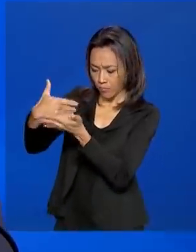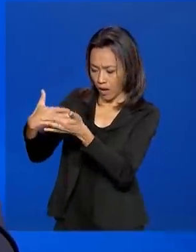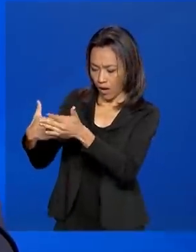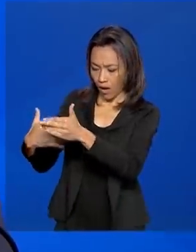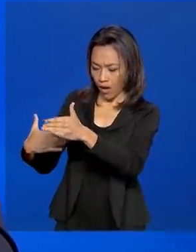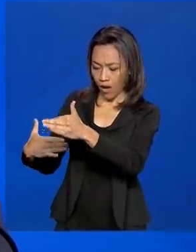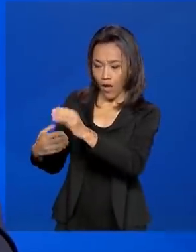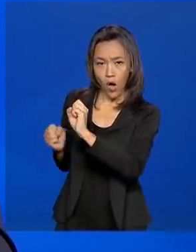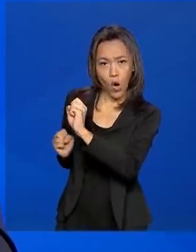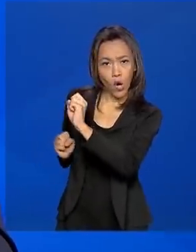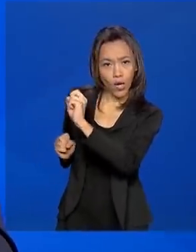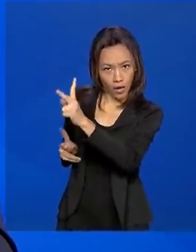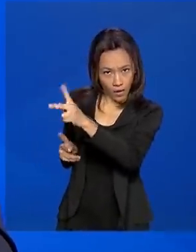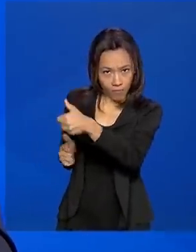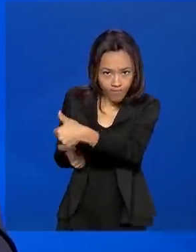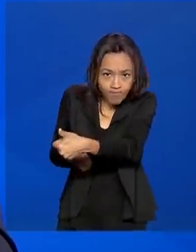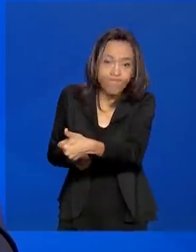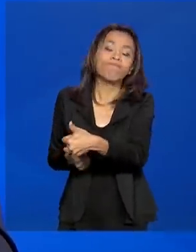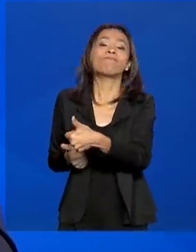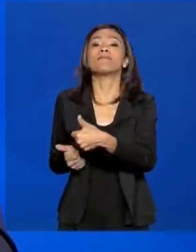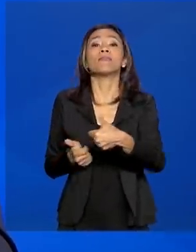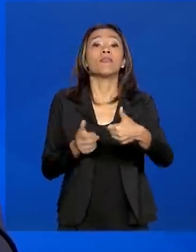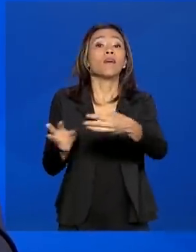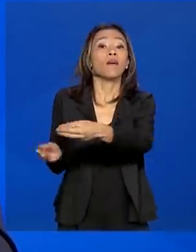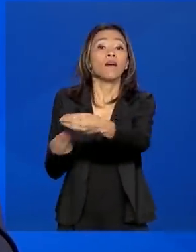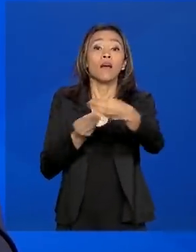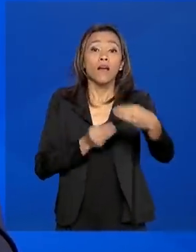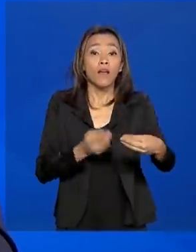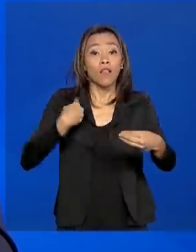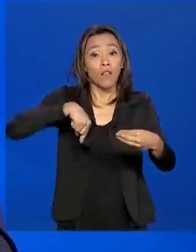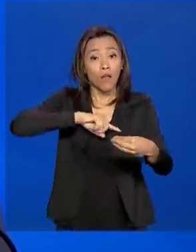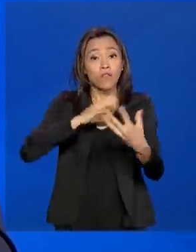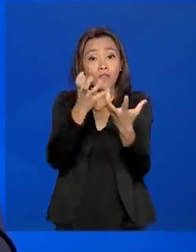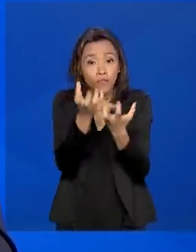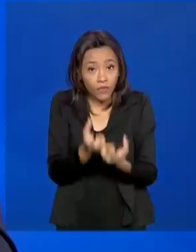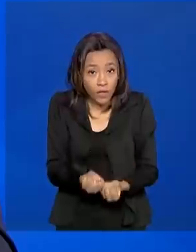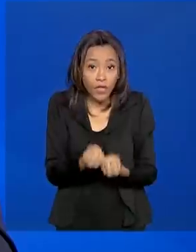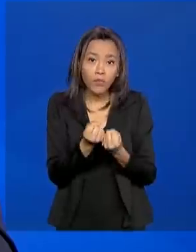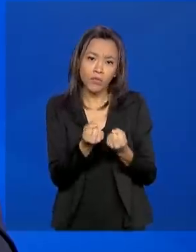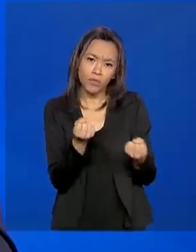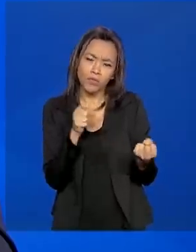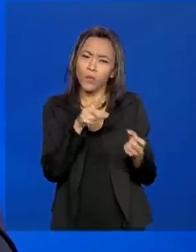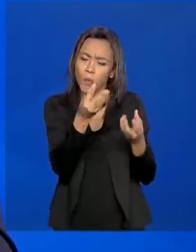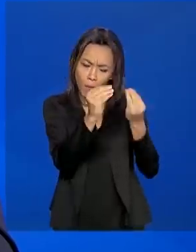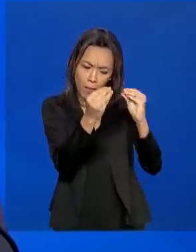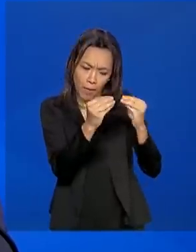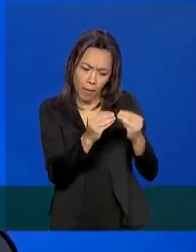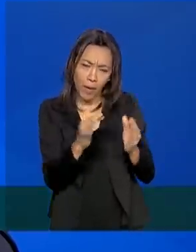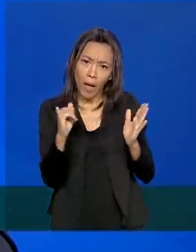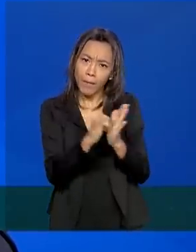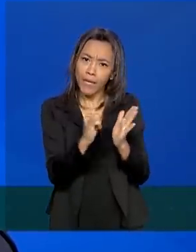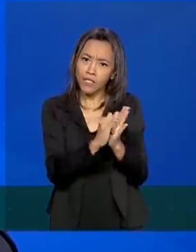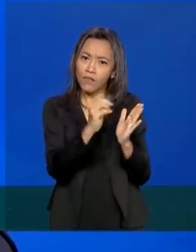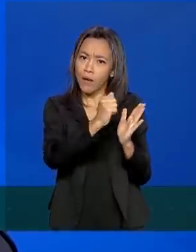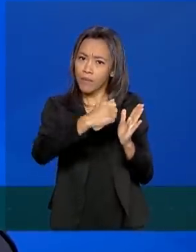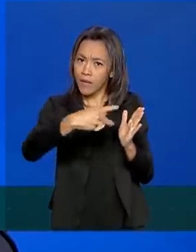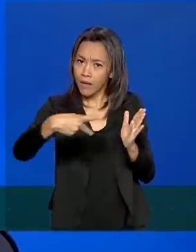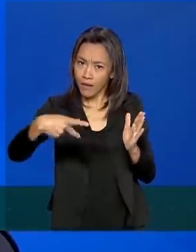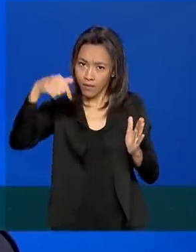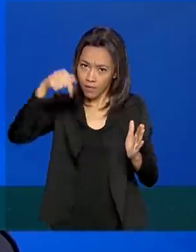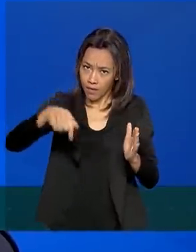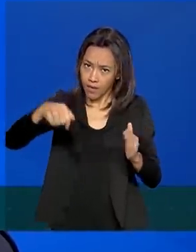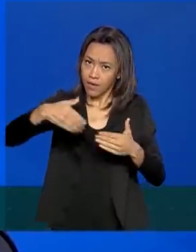não aprovados, dos informais, nós atualizaremos isso no aplicativo e no site ao longo desta semana